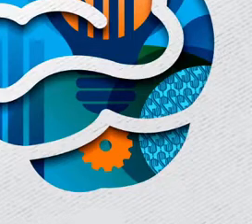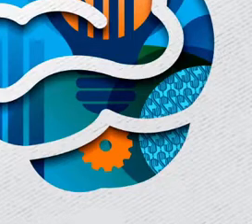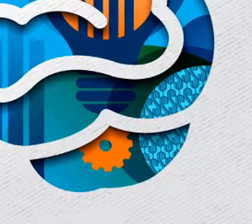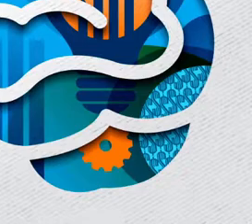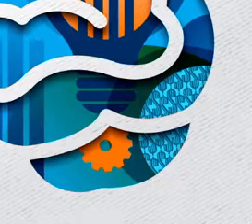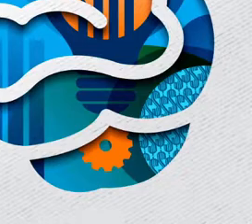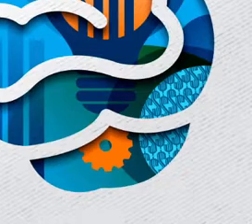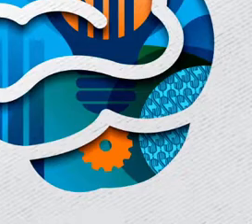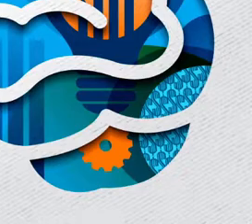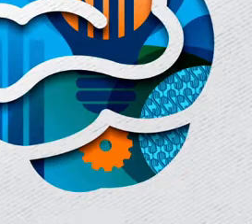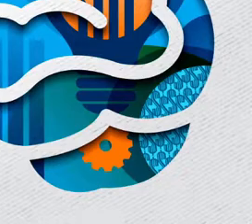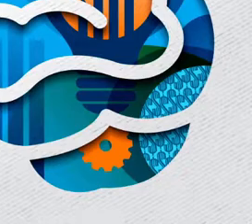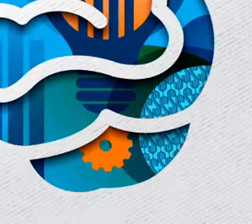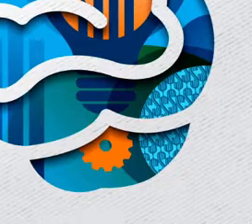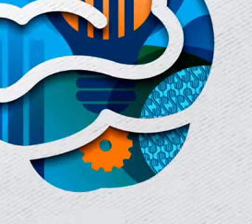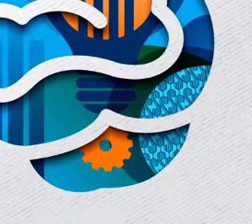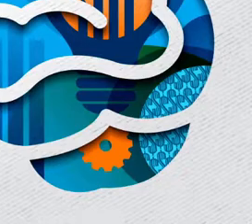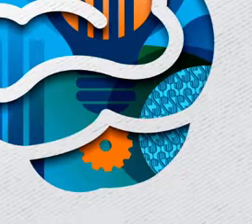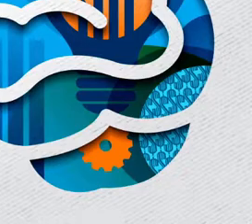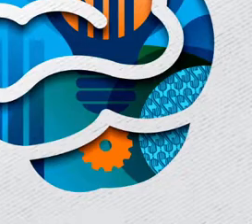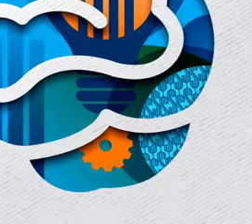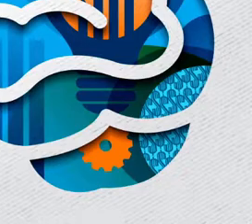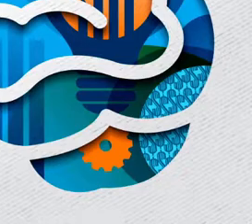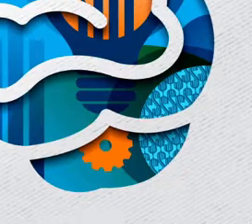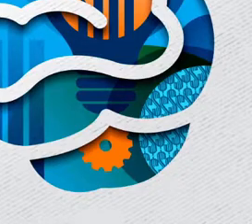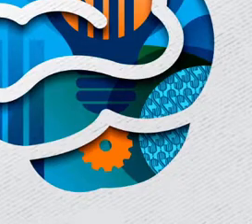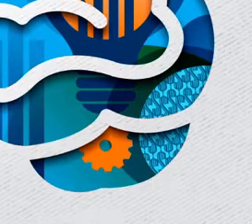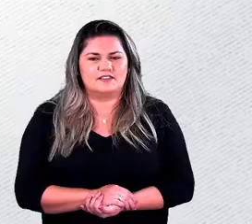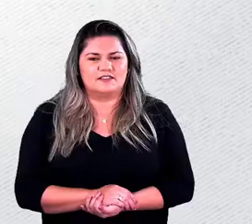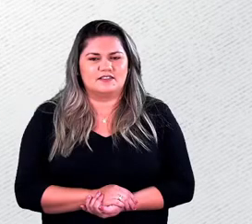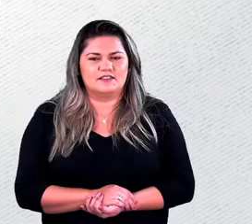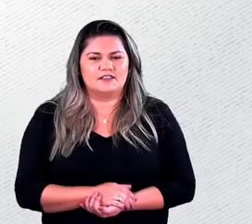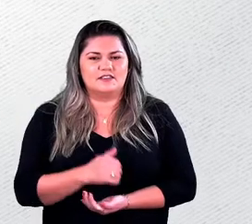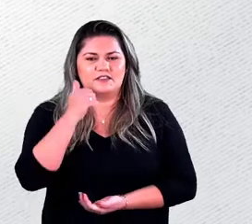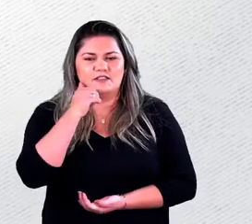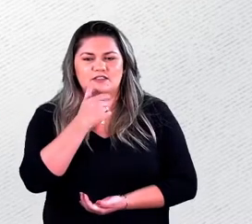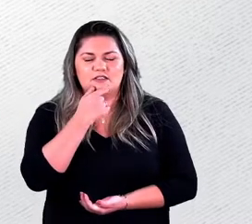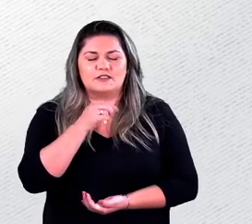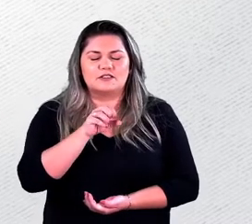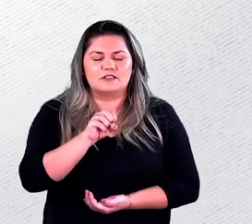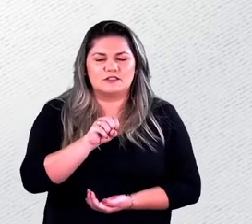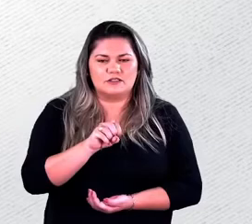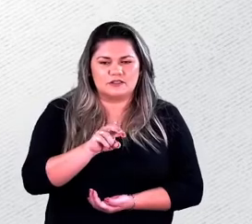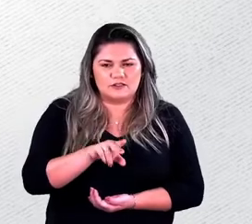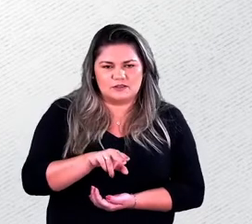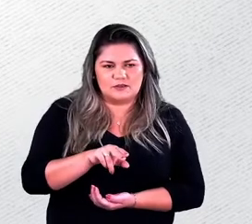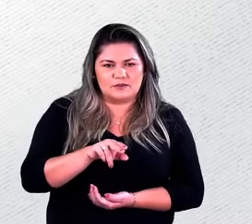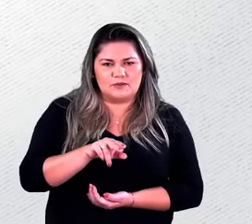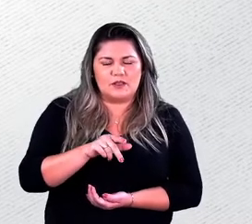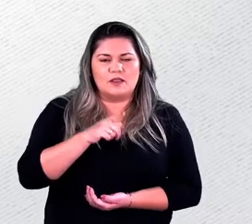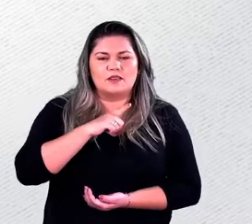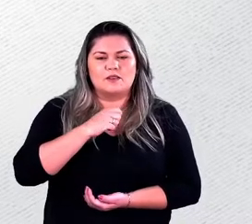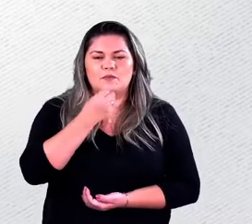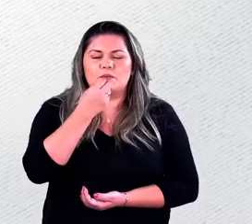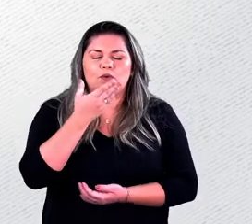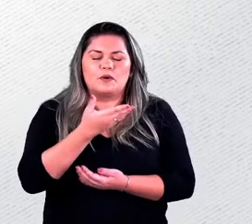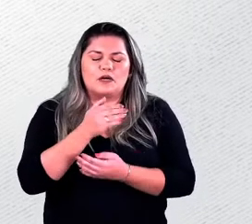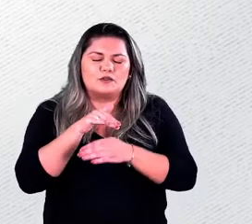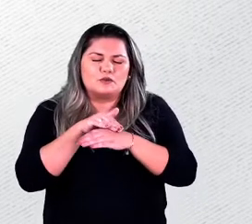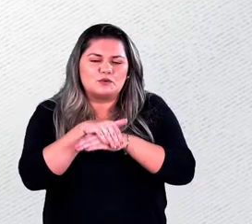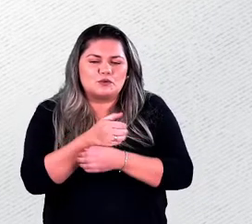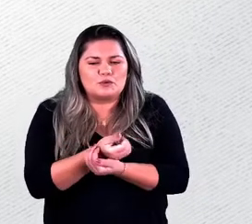E aí os santos senhores desejamos uma boa noite a todas e todos que nos